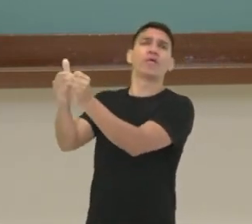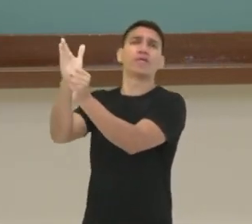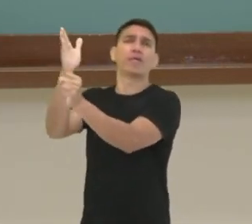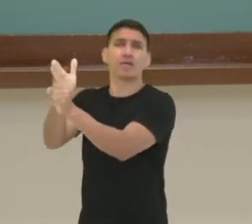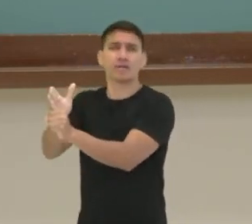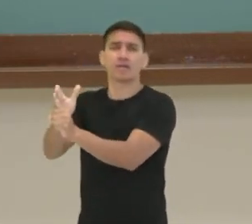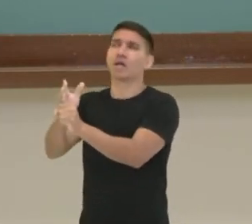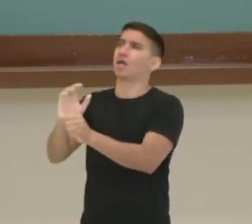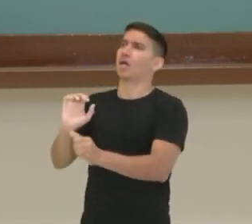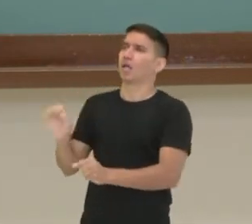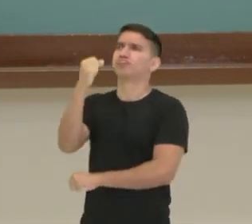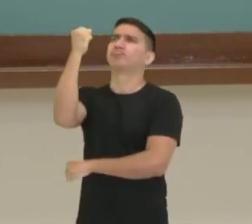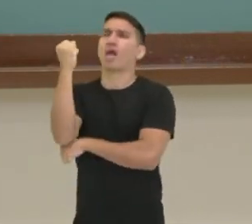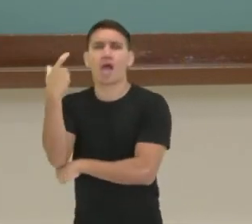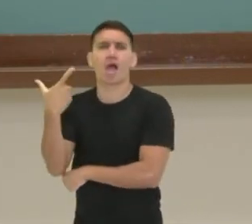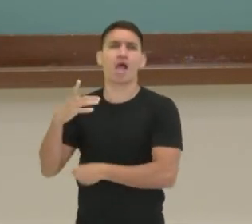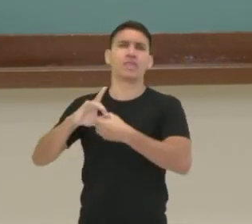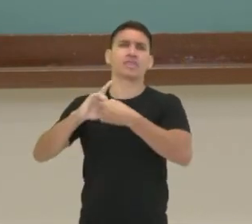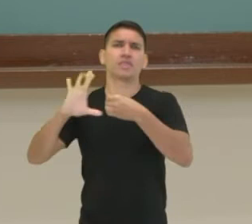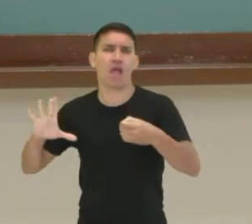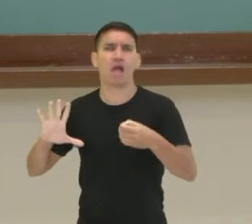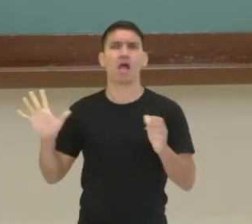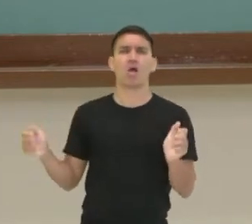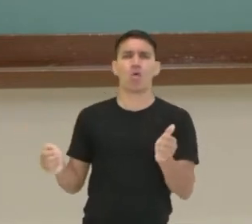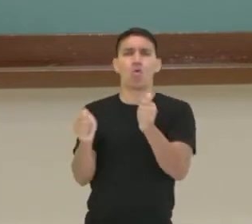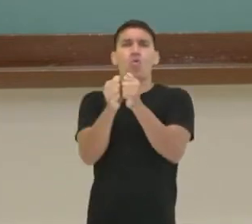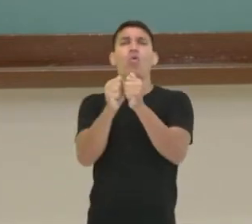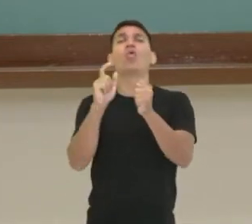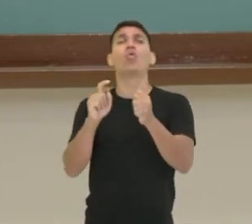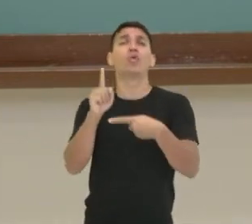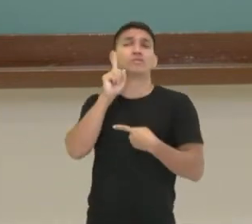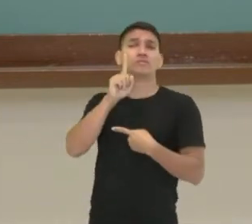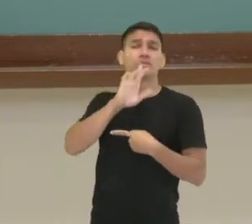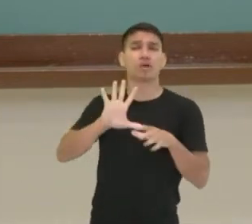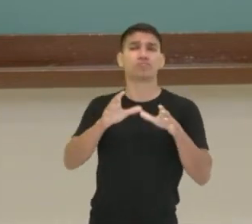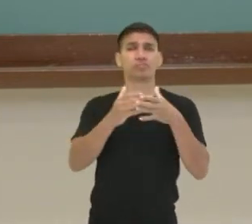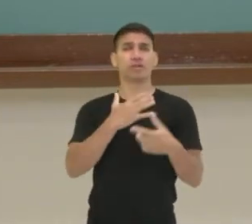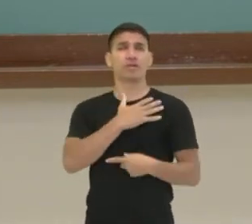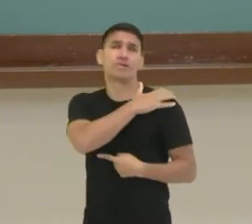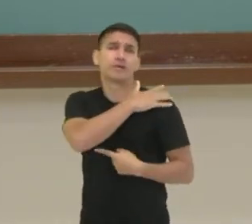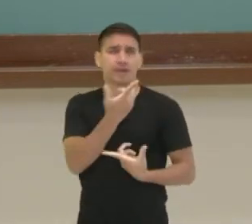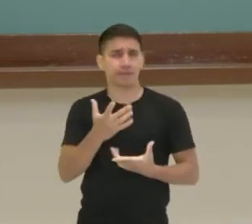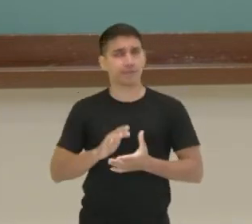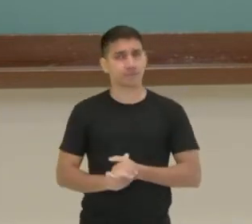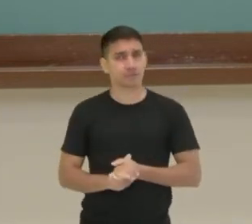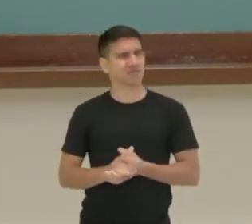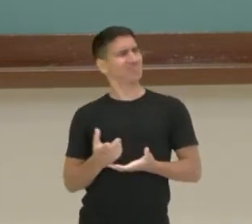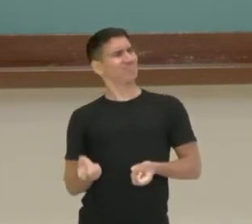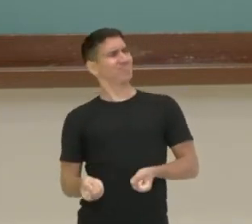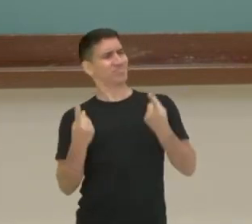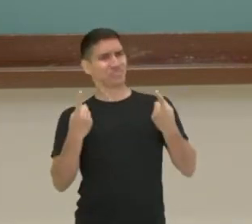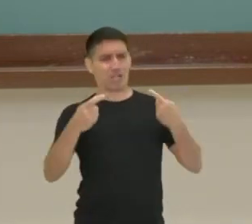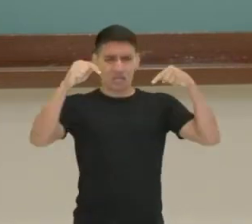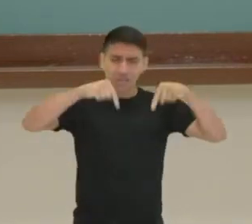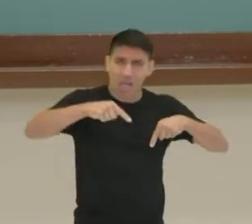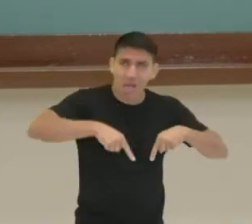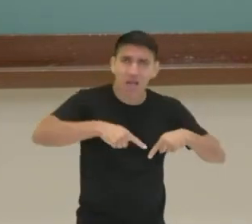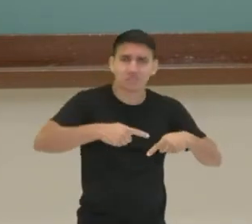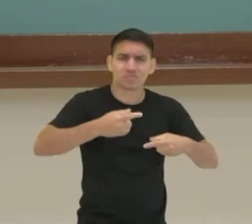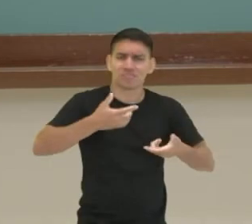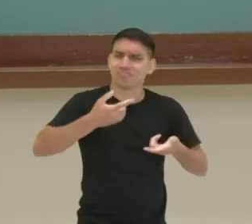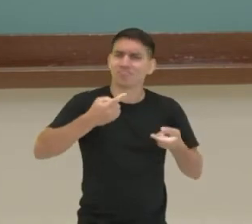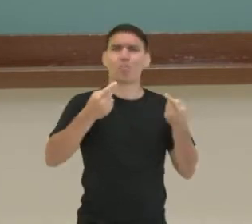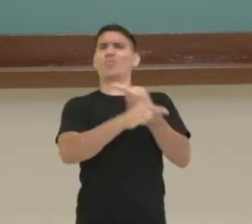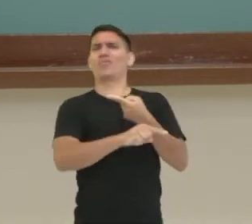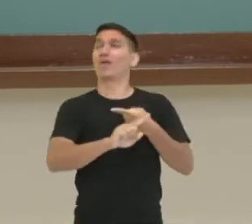a democracia, integrando o exército dos Estados Unidos. Isso gerou uma contradição interna e externa para o governo de Getúlio